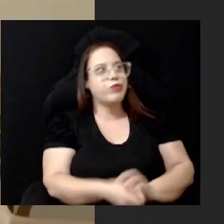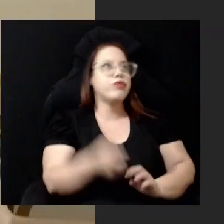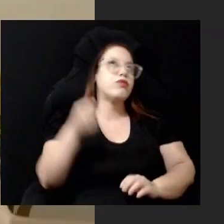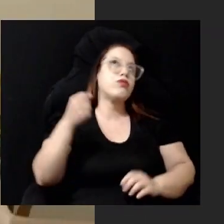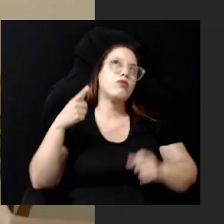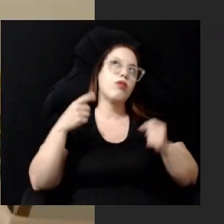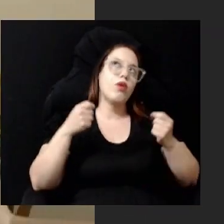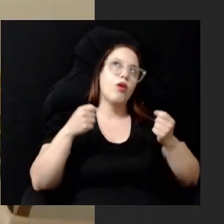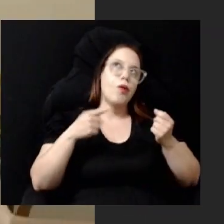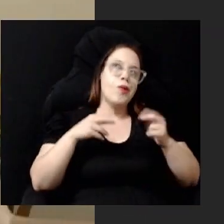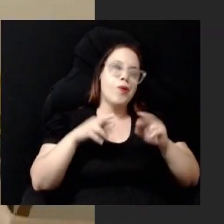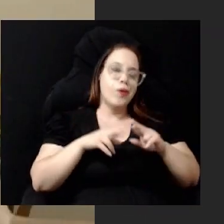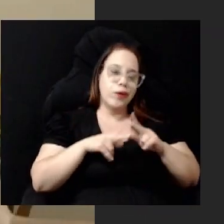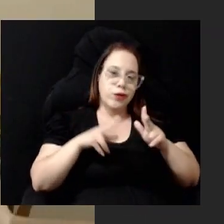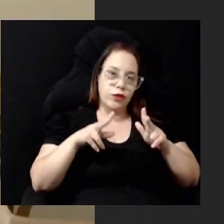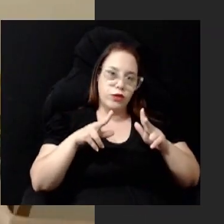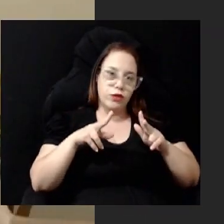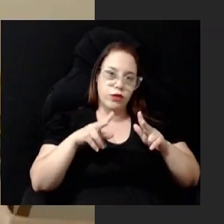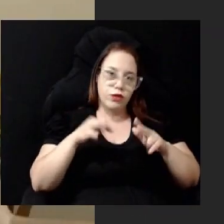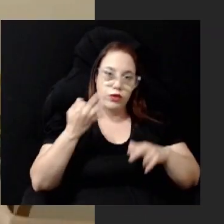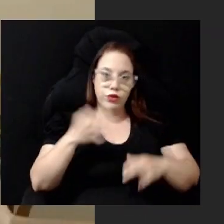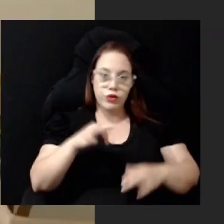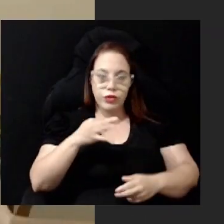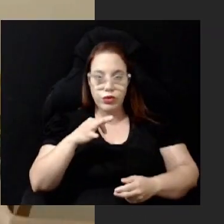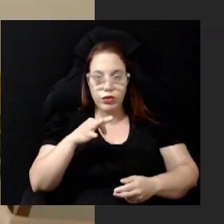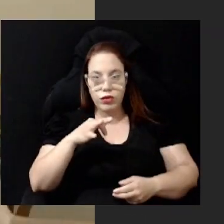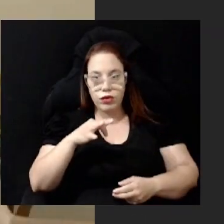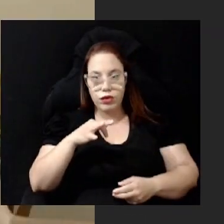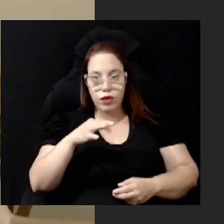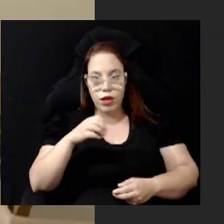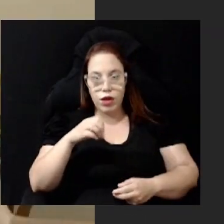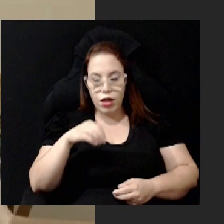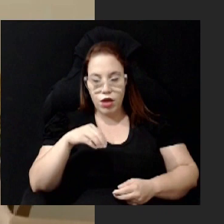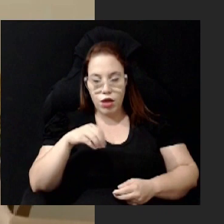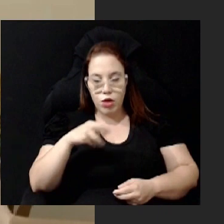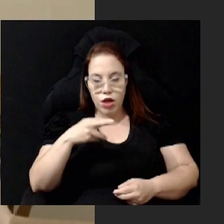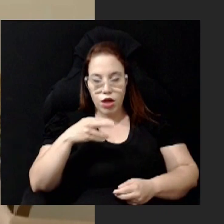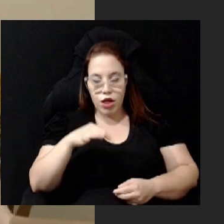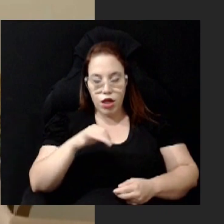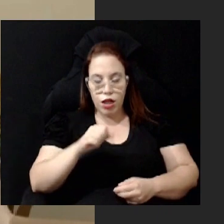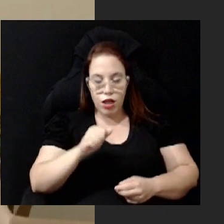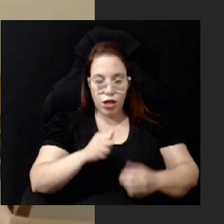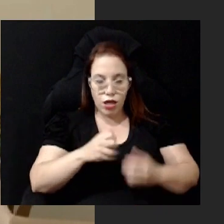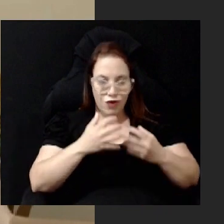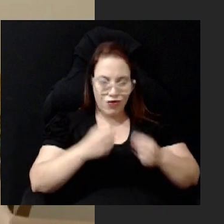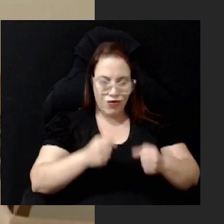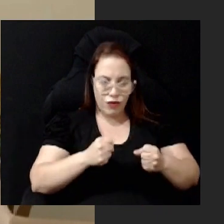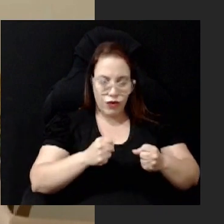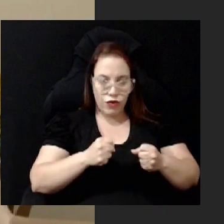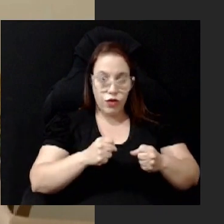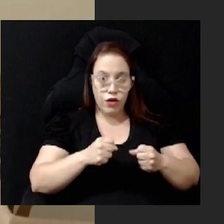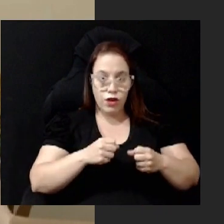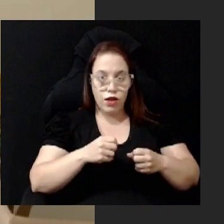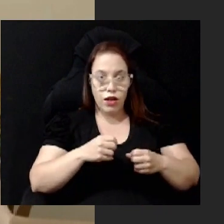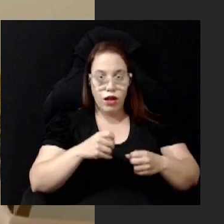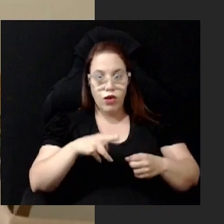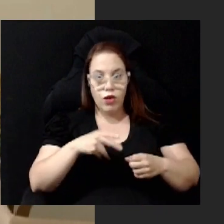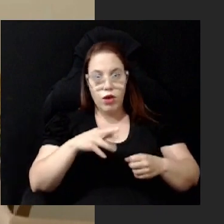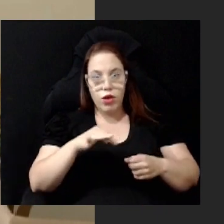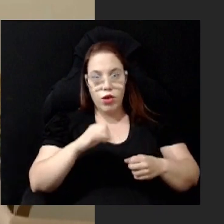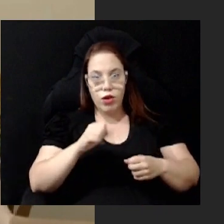A gente tem algumas diferenças entre uma dor mecânica e uma dor mais inflamatória, que geralmente as dores